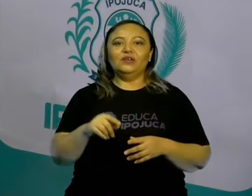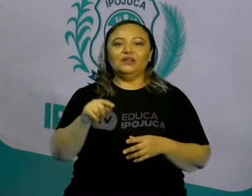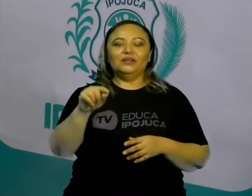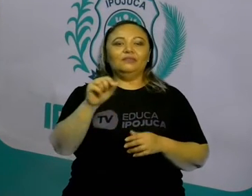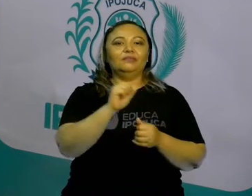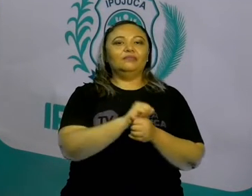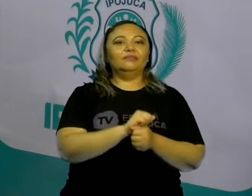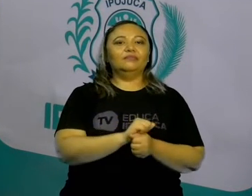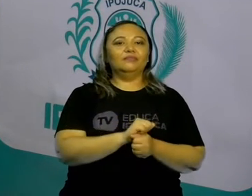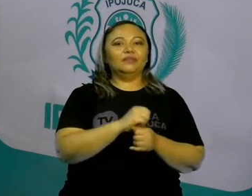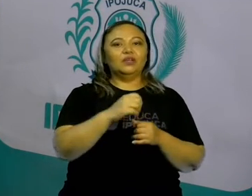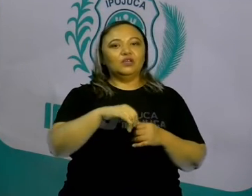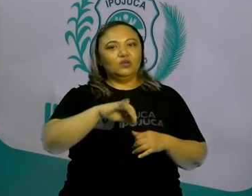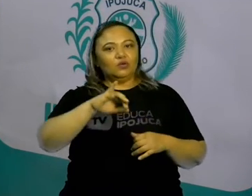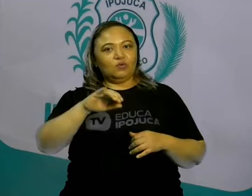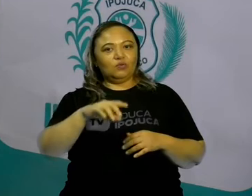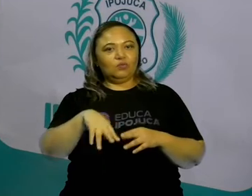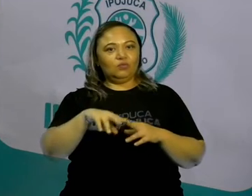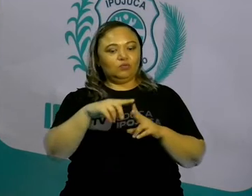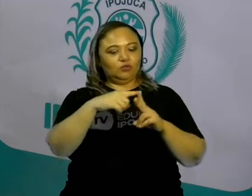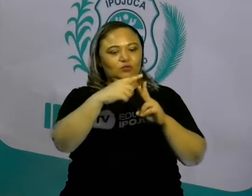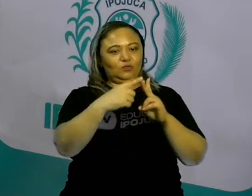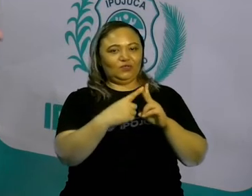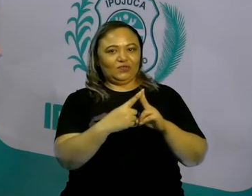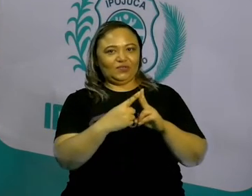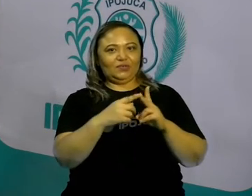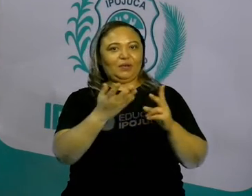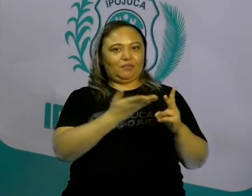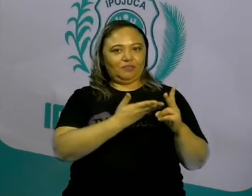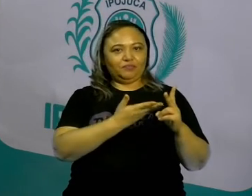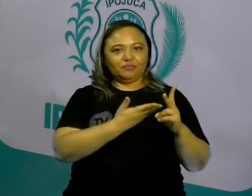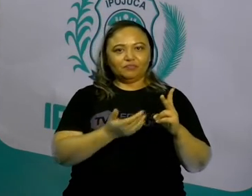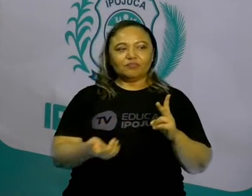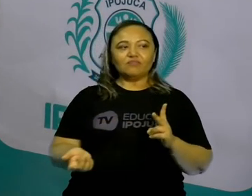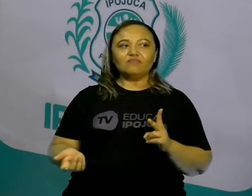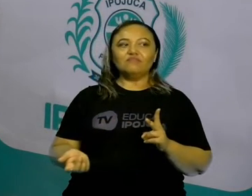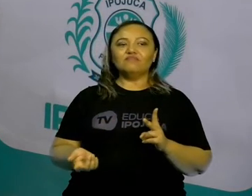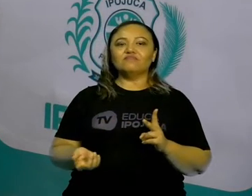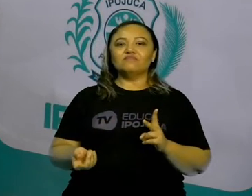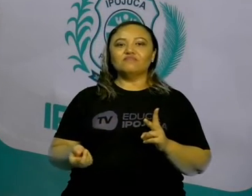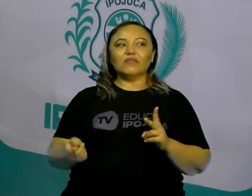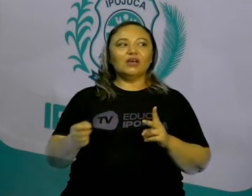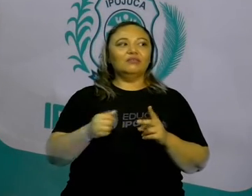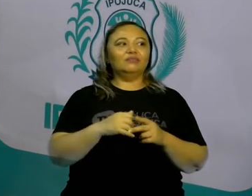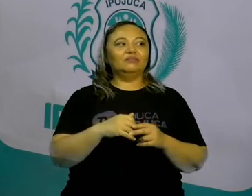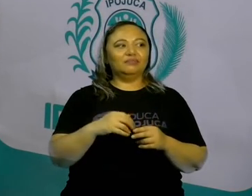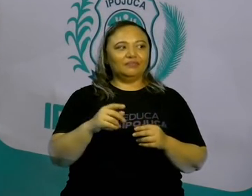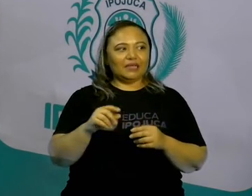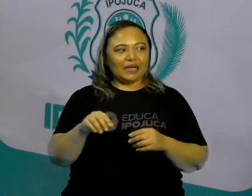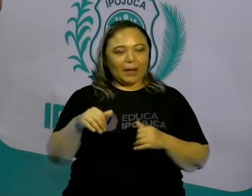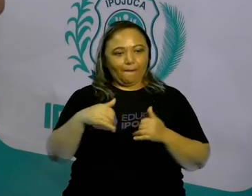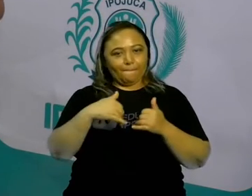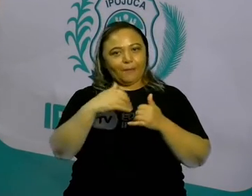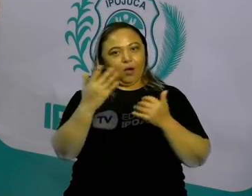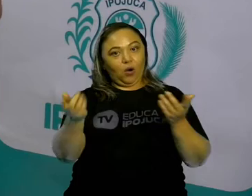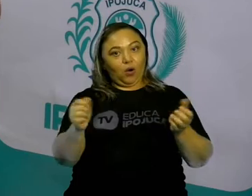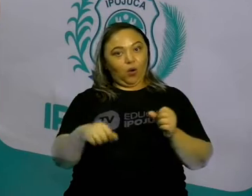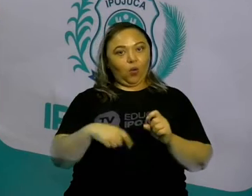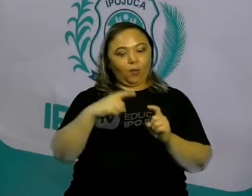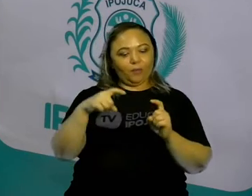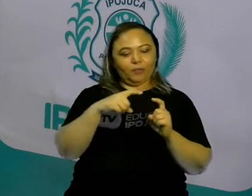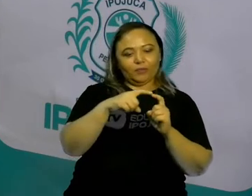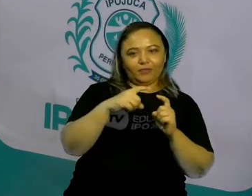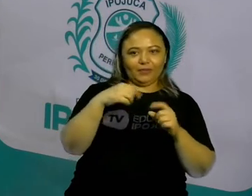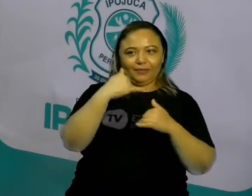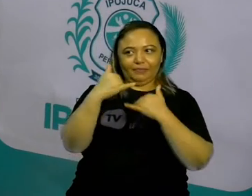Romeu EA Julieta prazer o meu trazer Julieta Pois é objetivo